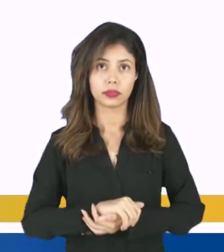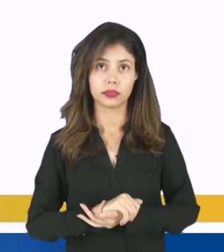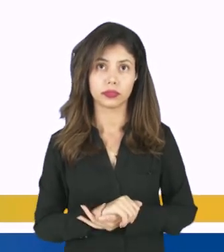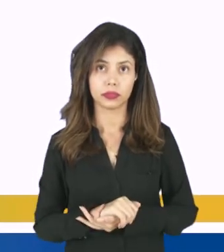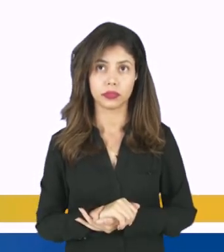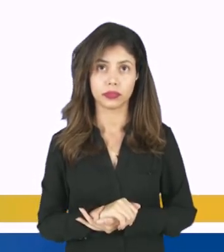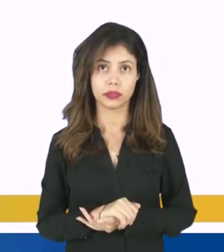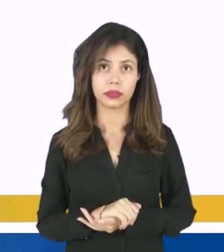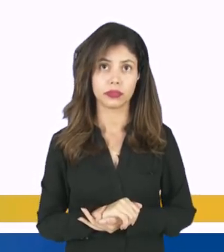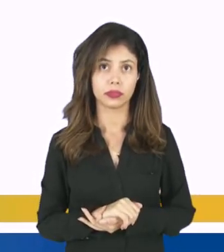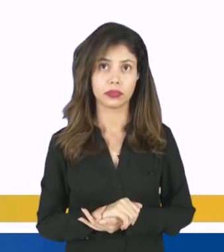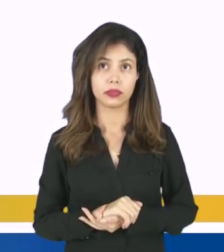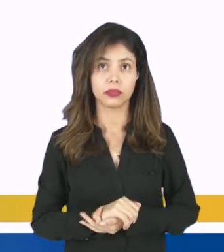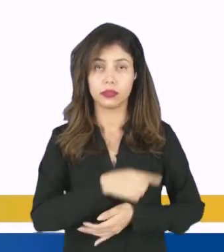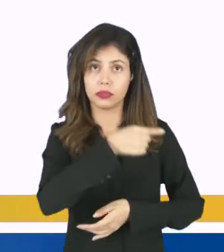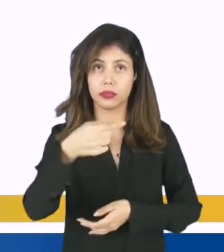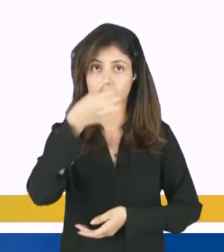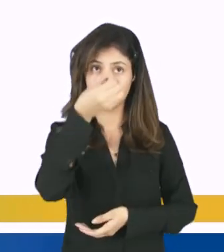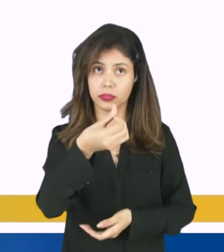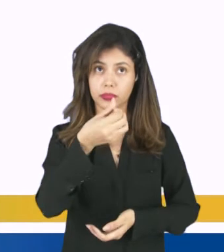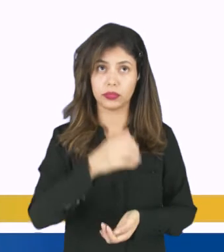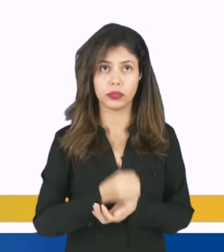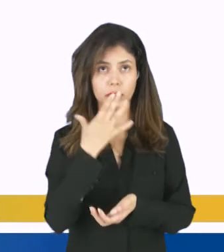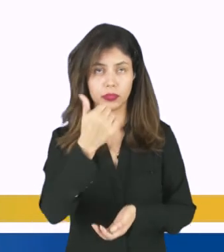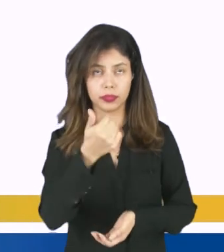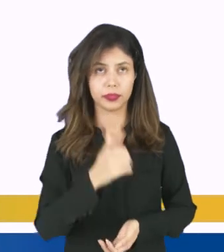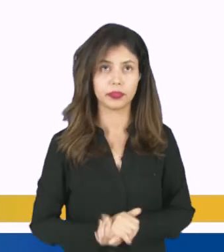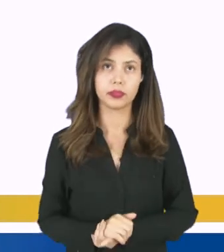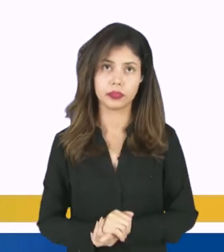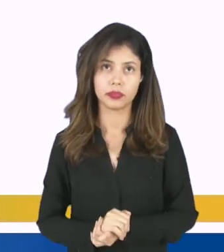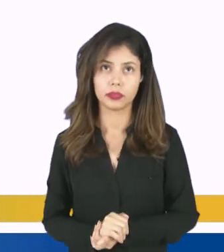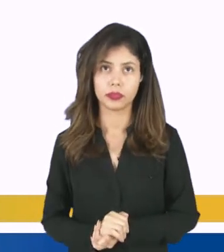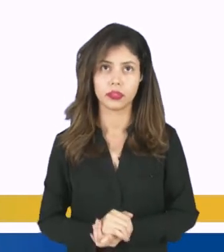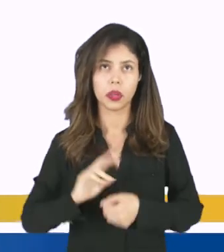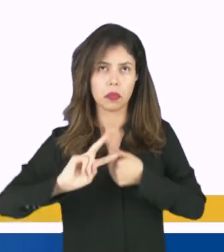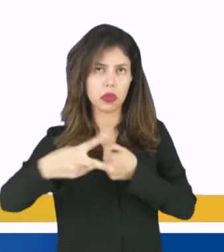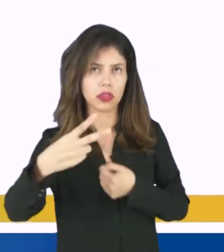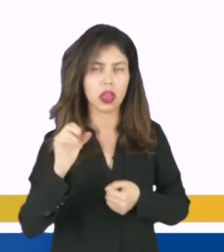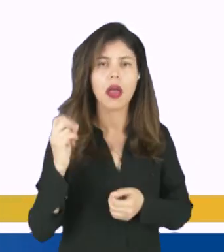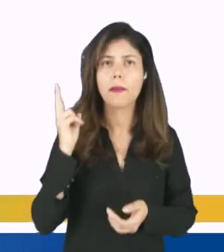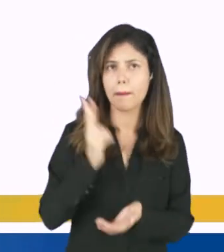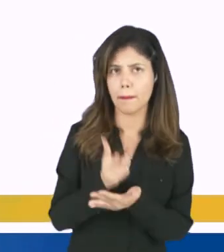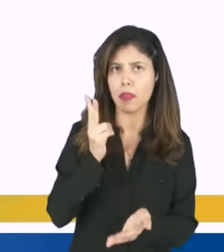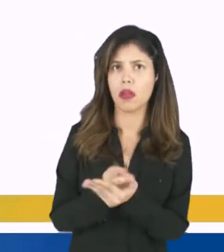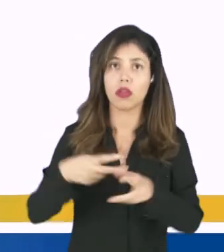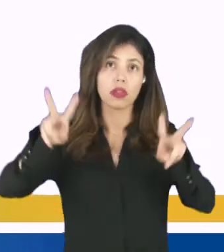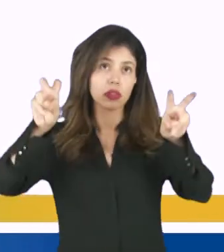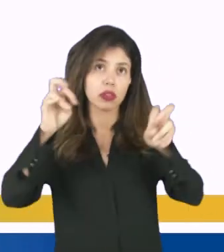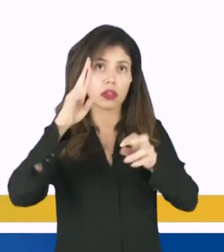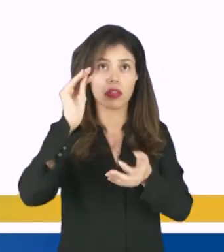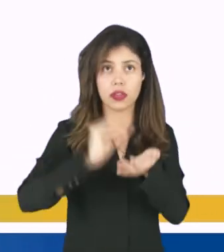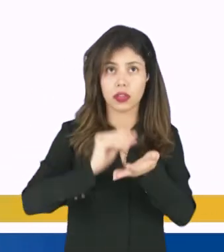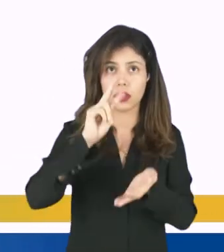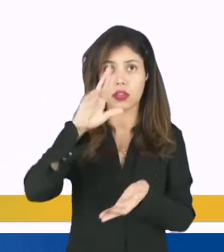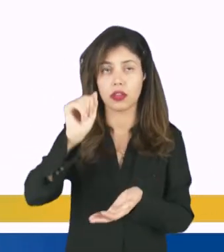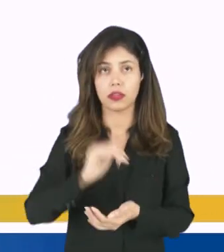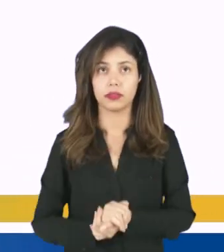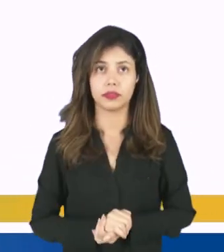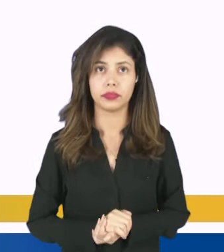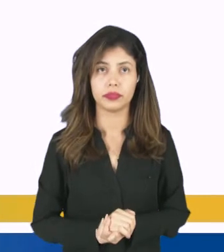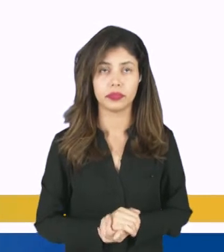resto é igual a P de A. O Azinho aí, nós vamos tirar do dividendo, que é 1.